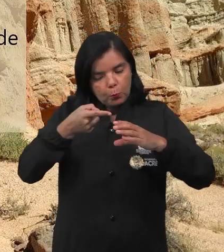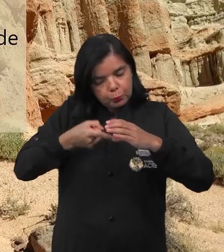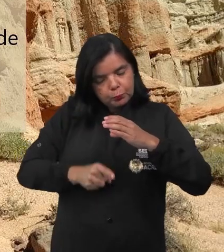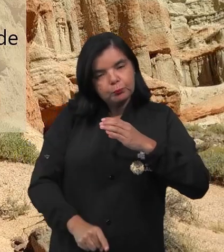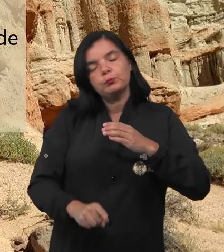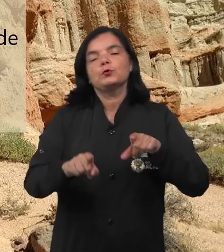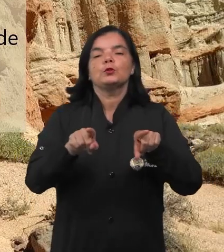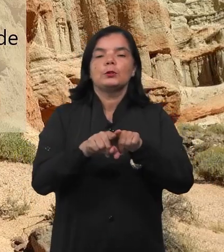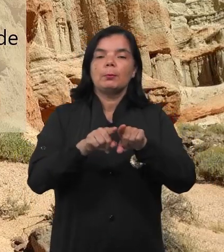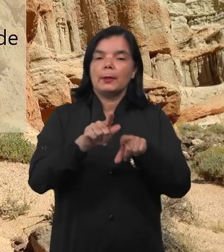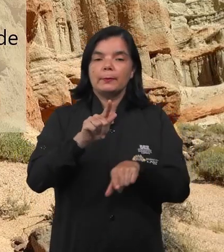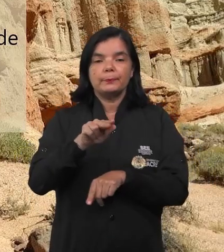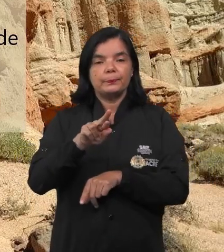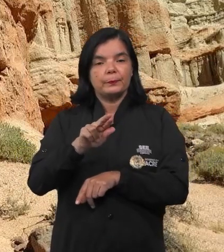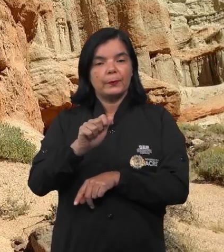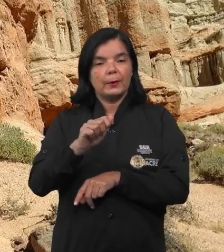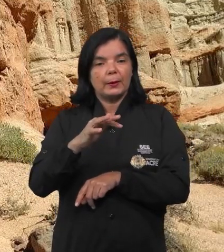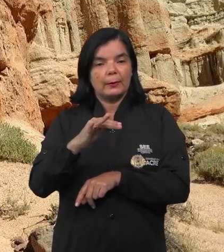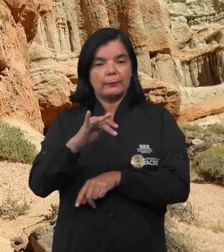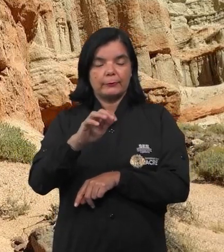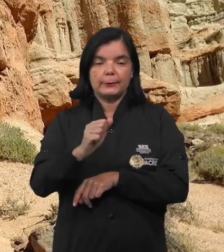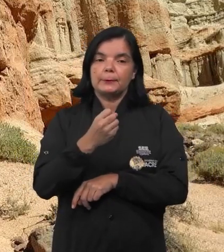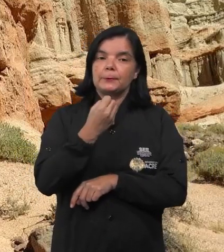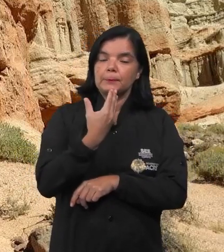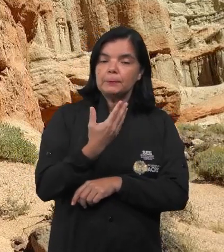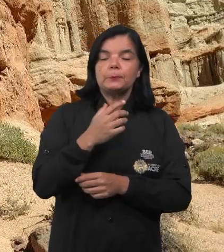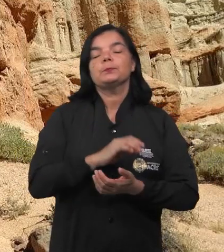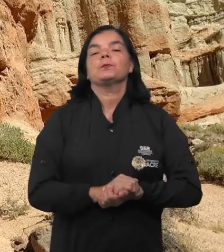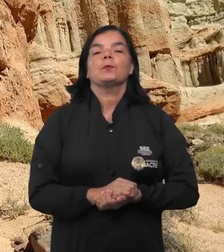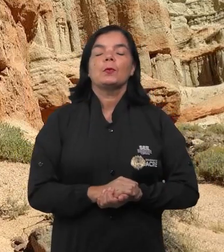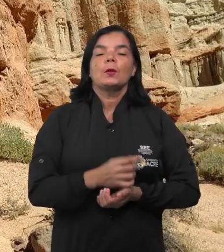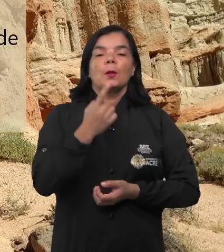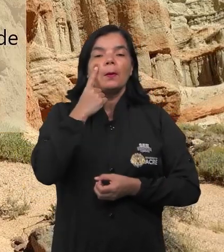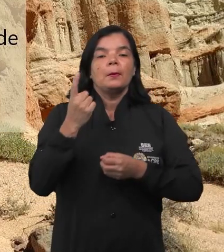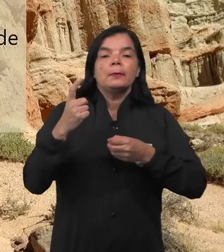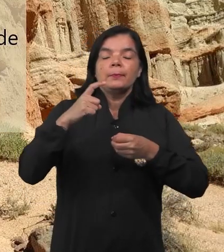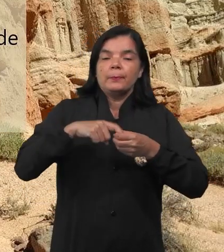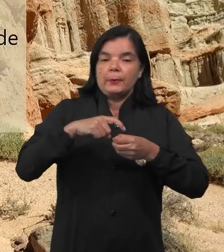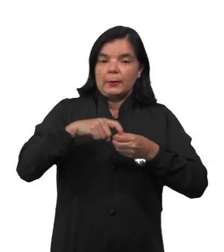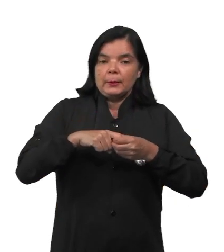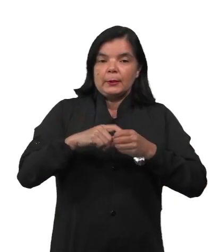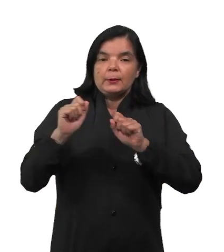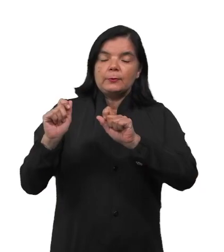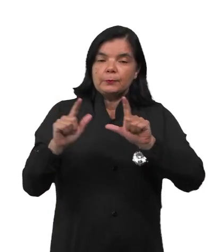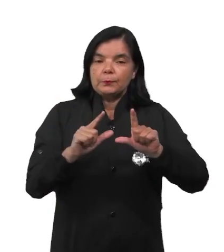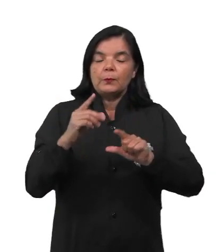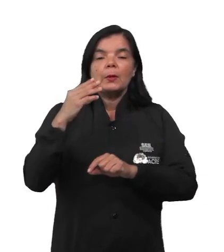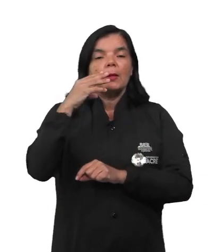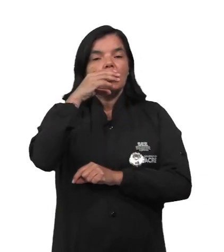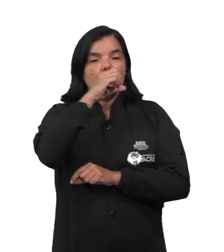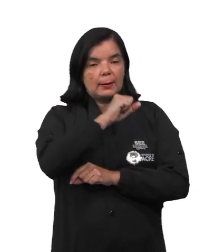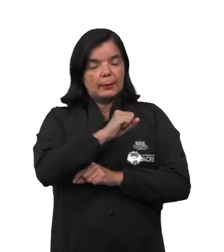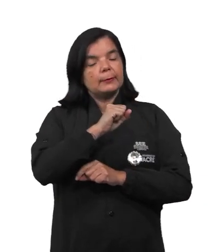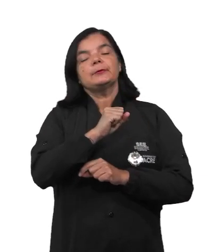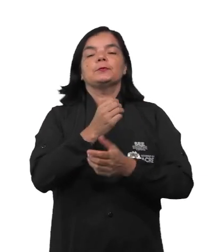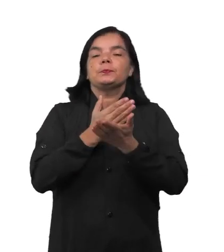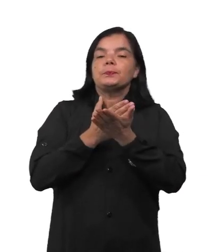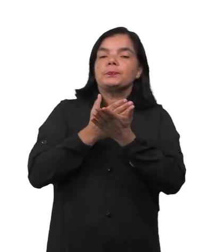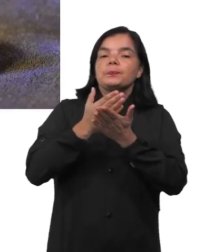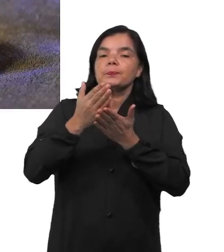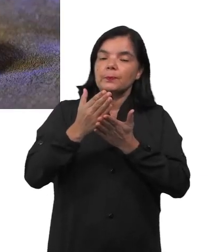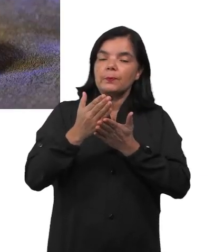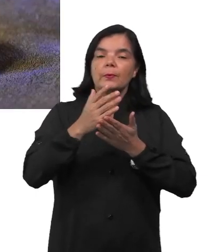a grafita, tá? Bom, deixa eu voltar uns slides aqui para mostrar uma coisinha para vocês rapidinho. Lá no